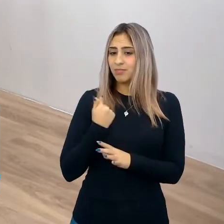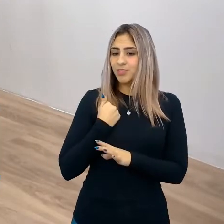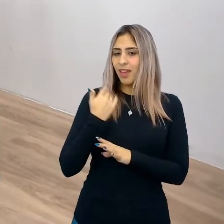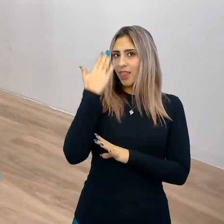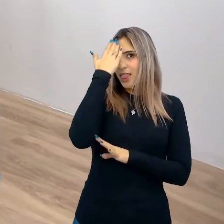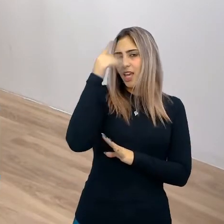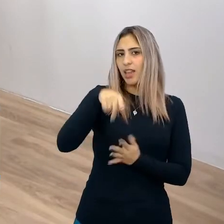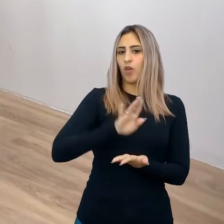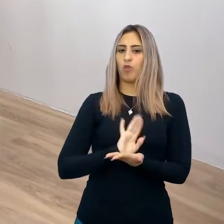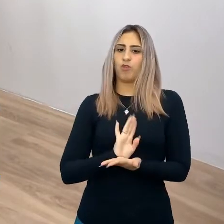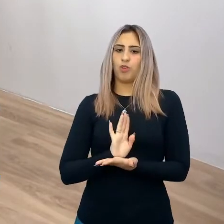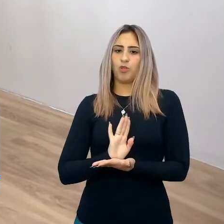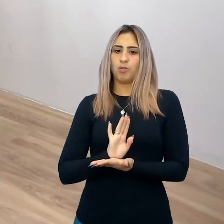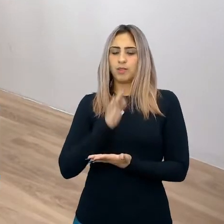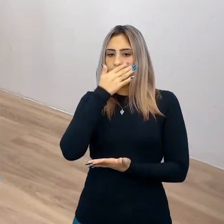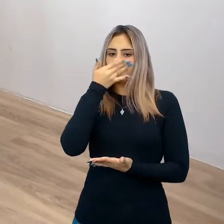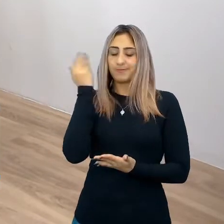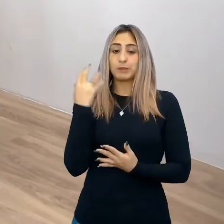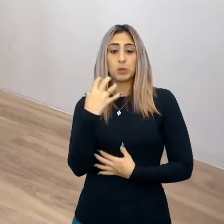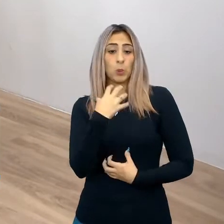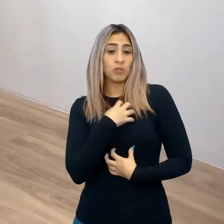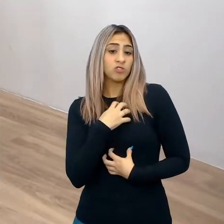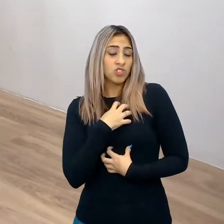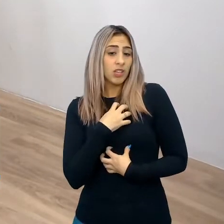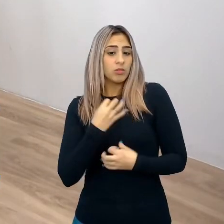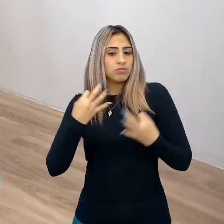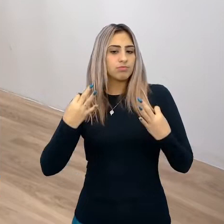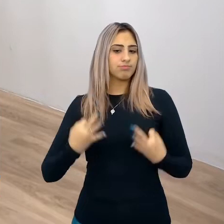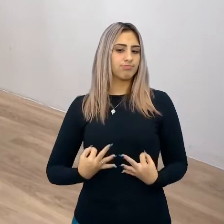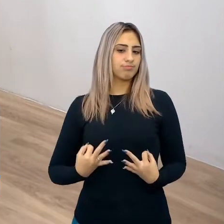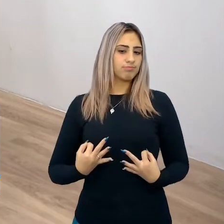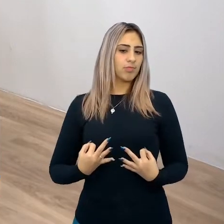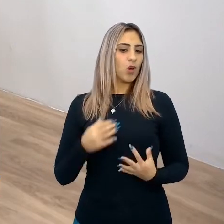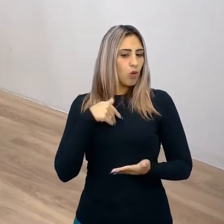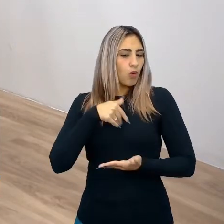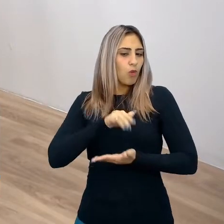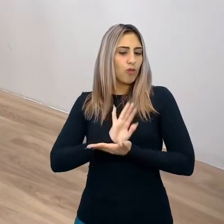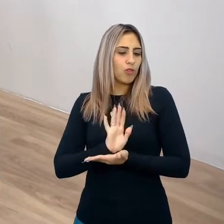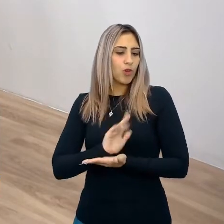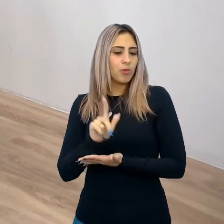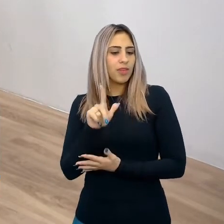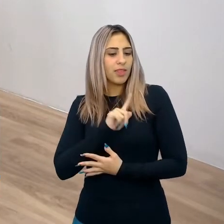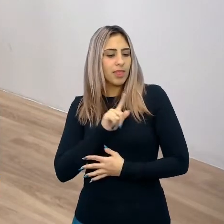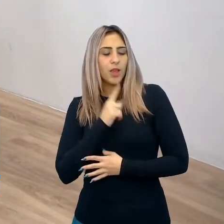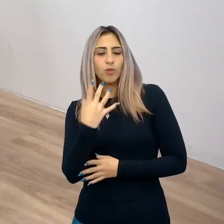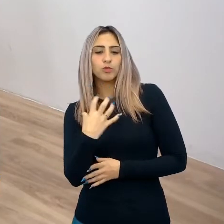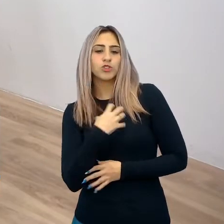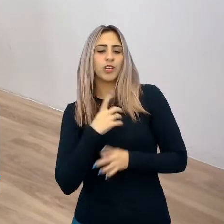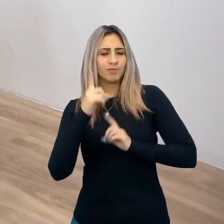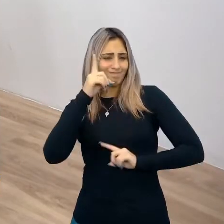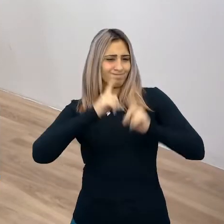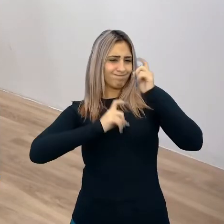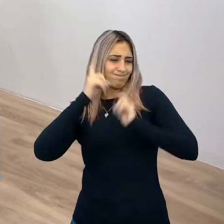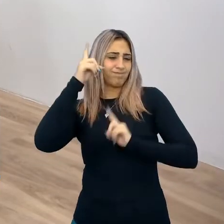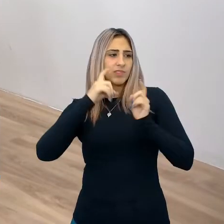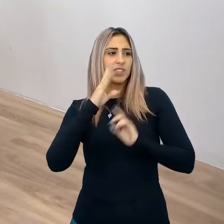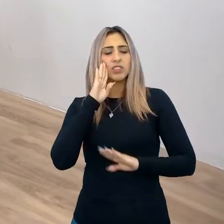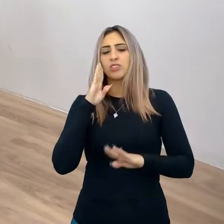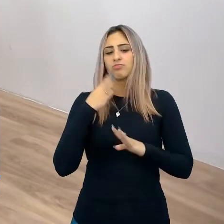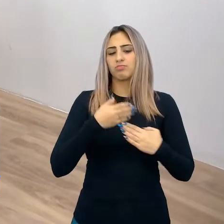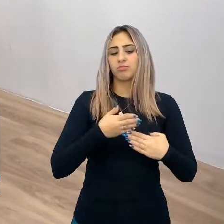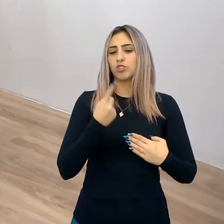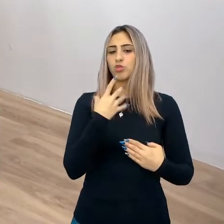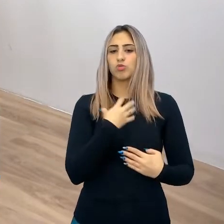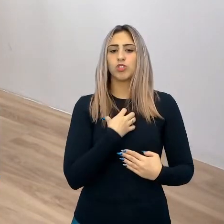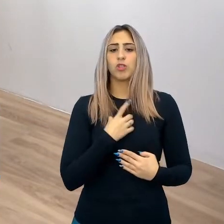interpretar o filme na medida de que o filme tem uma forma de se expressar legítima e também